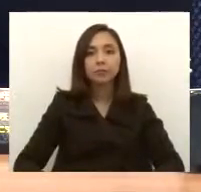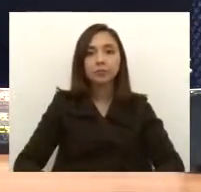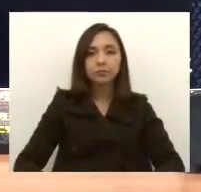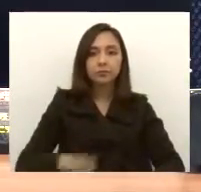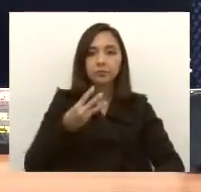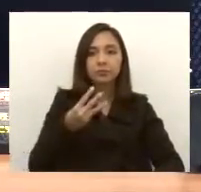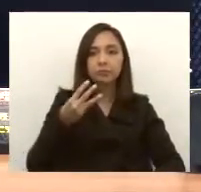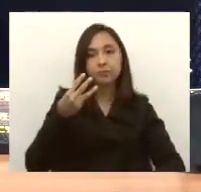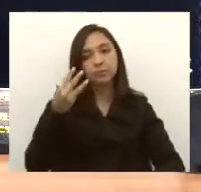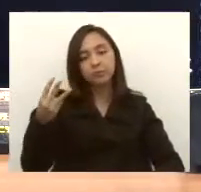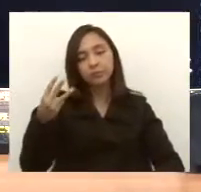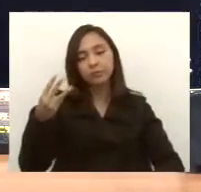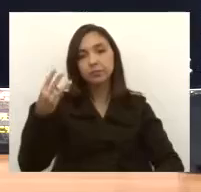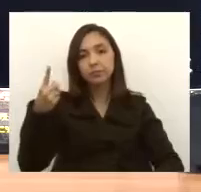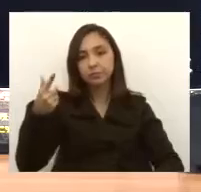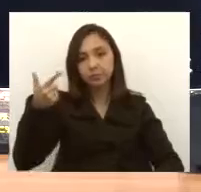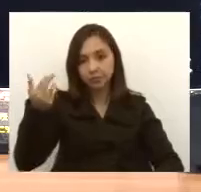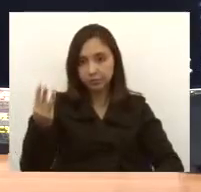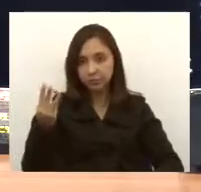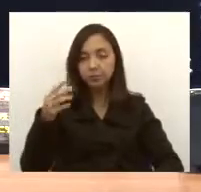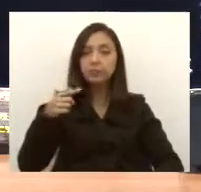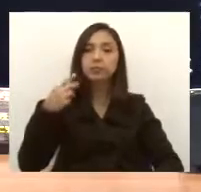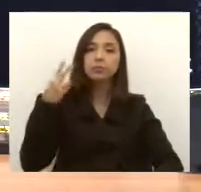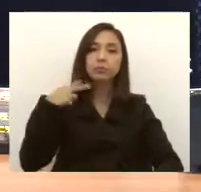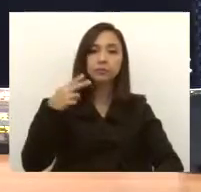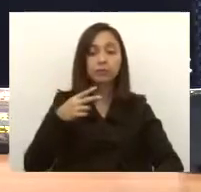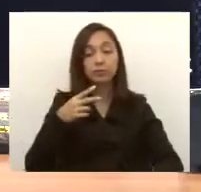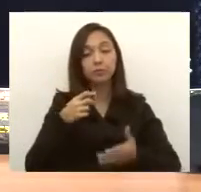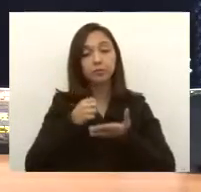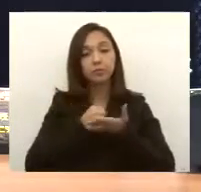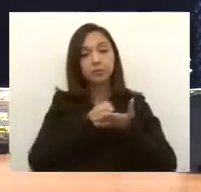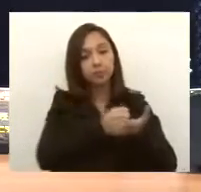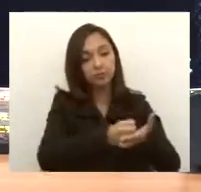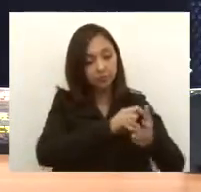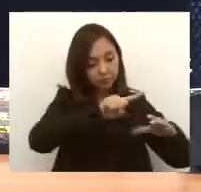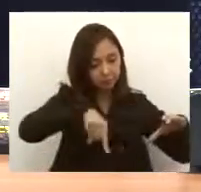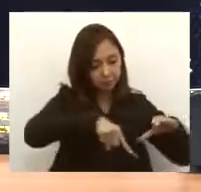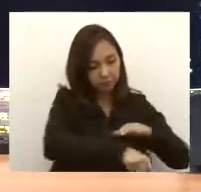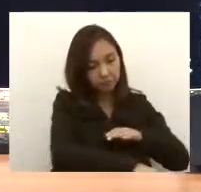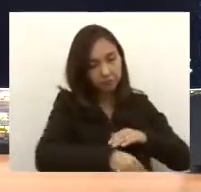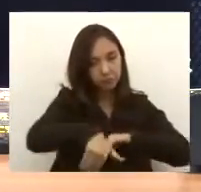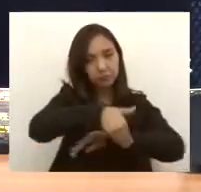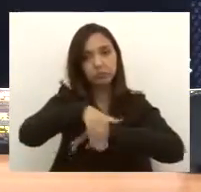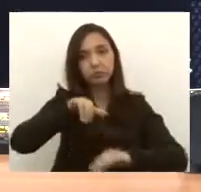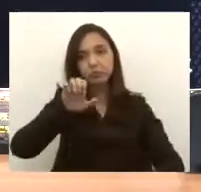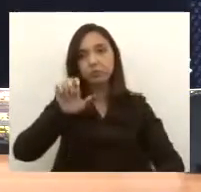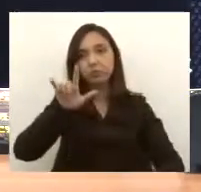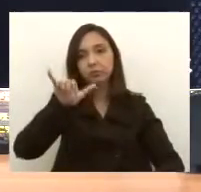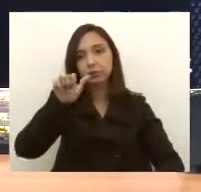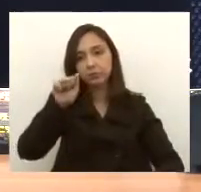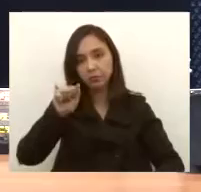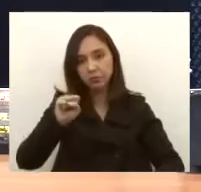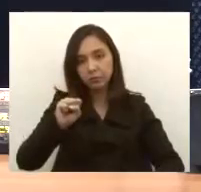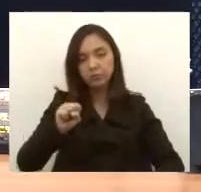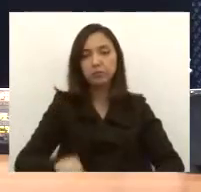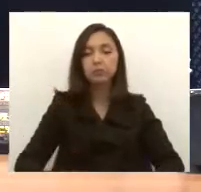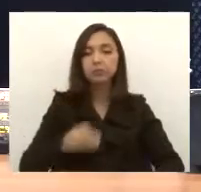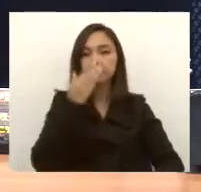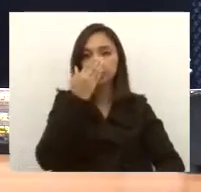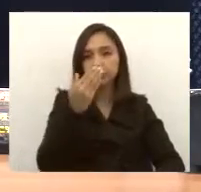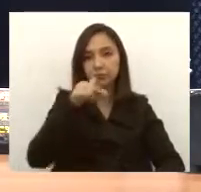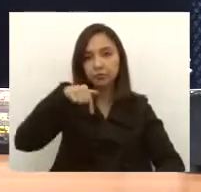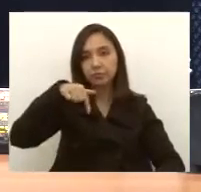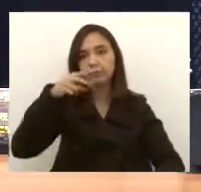requerimento 3.303 de 2015. Informações referentes ao envio do comando Tapa Buraco na rua Elias Dabarian, em frente ao